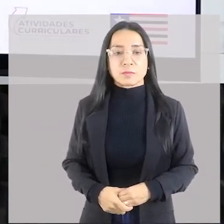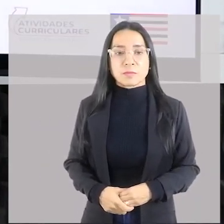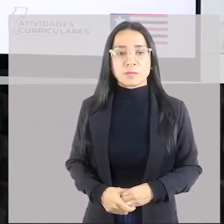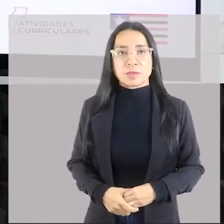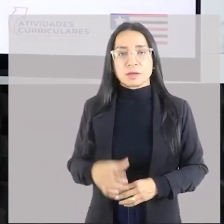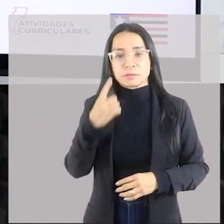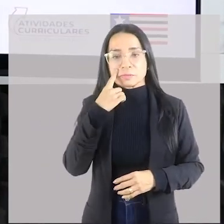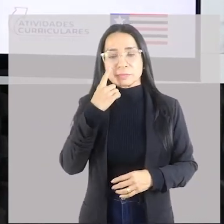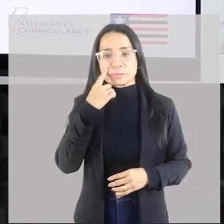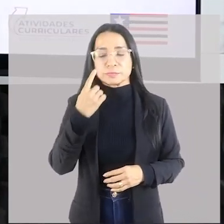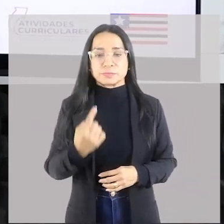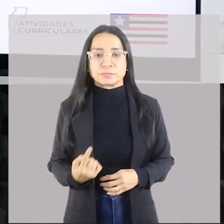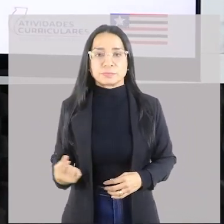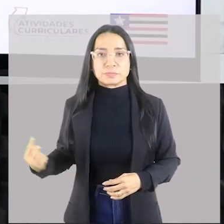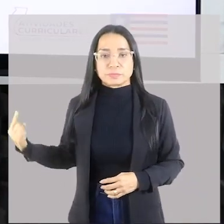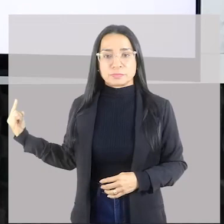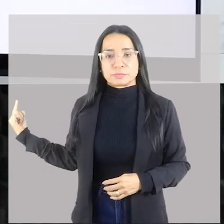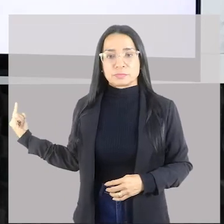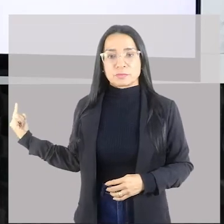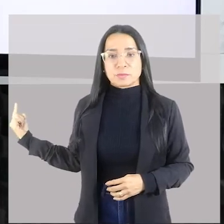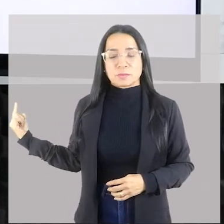Olha só.